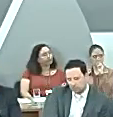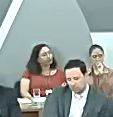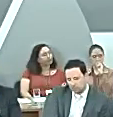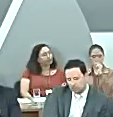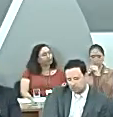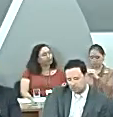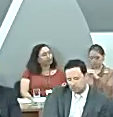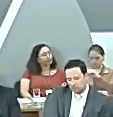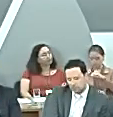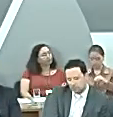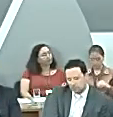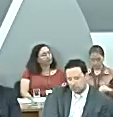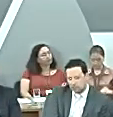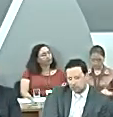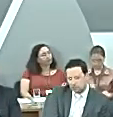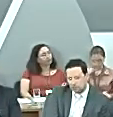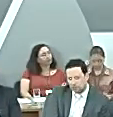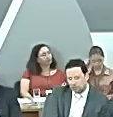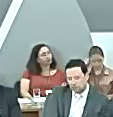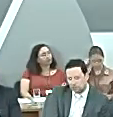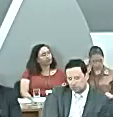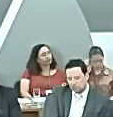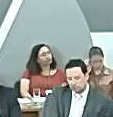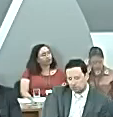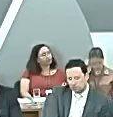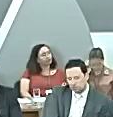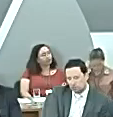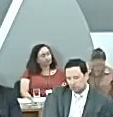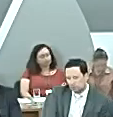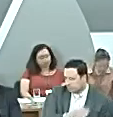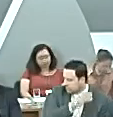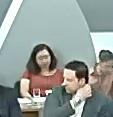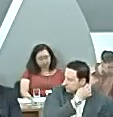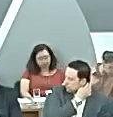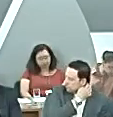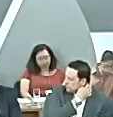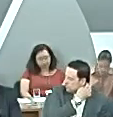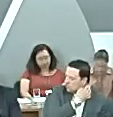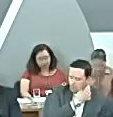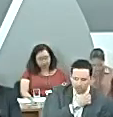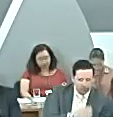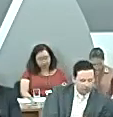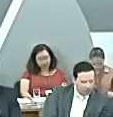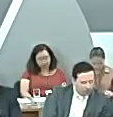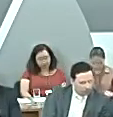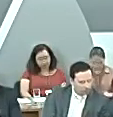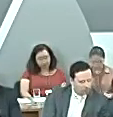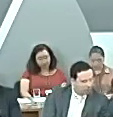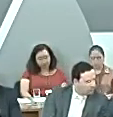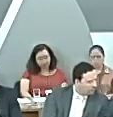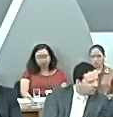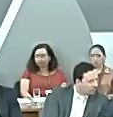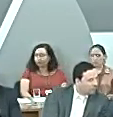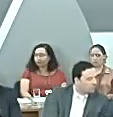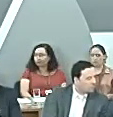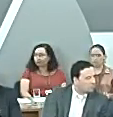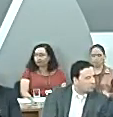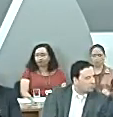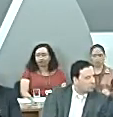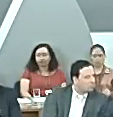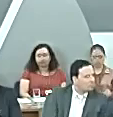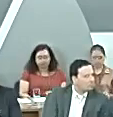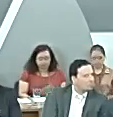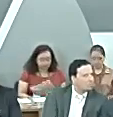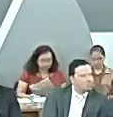de um acordo que a gente fez o estado não cumpriu está nos forçando a cumprir e deixando a parte de lado e isso fica como registro muito